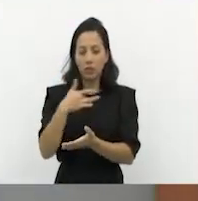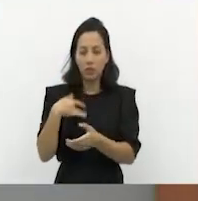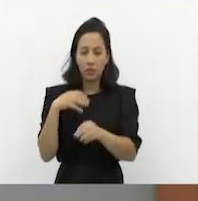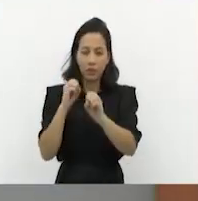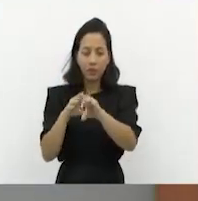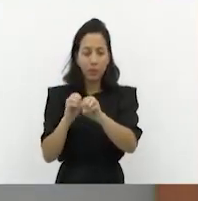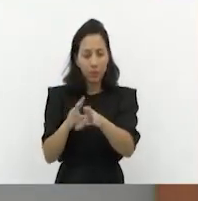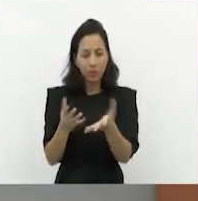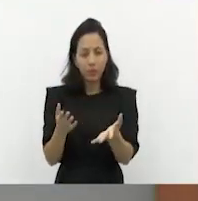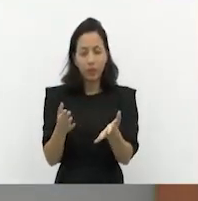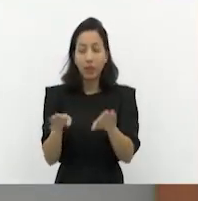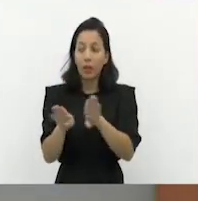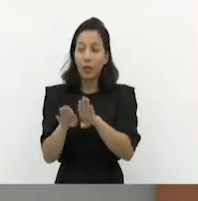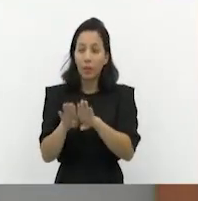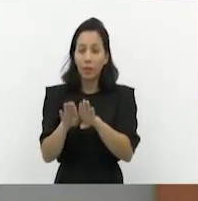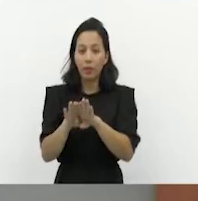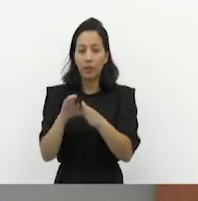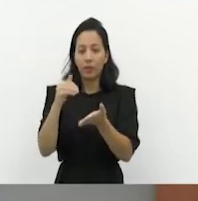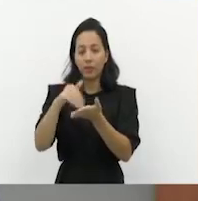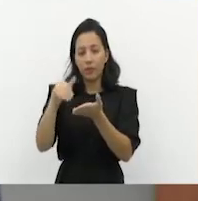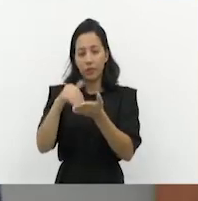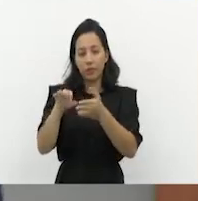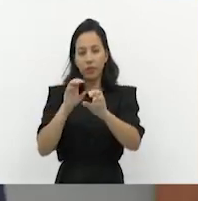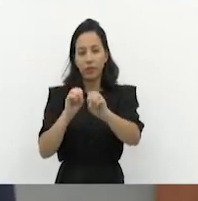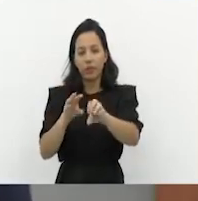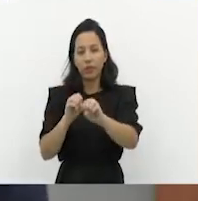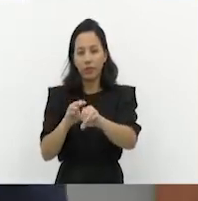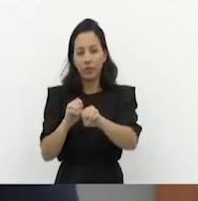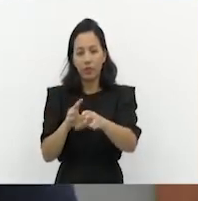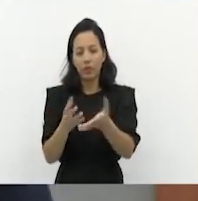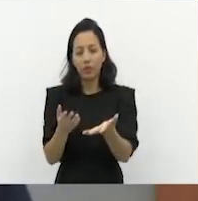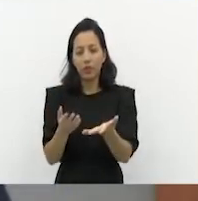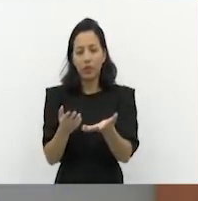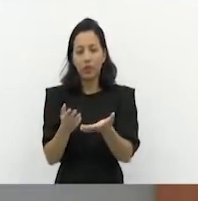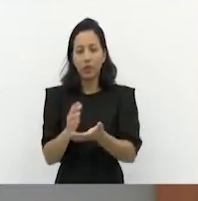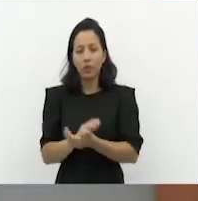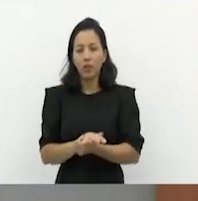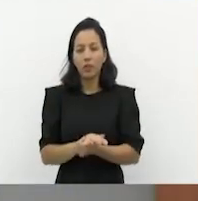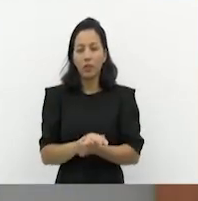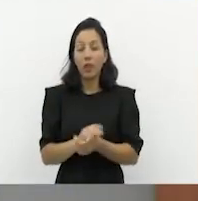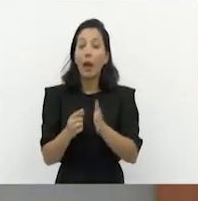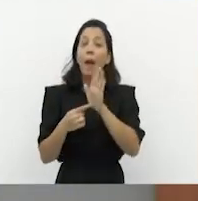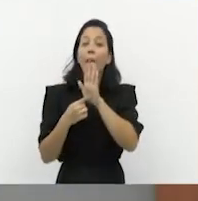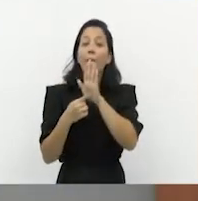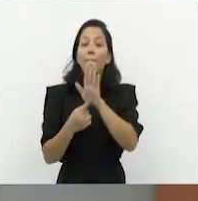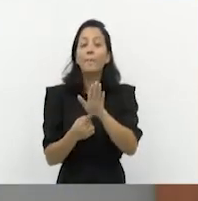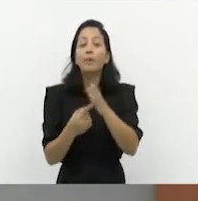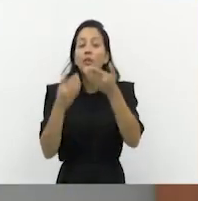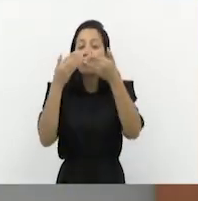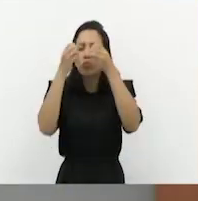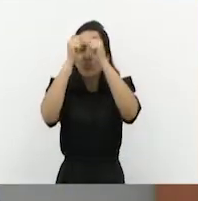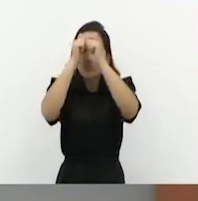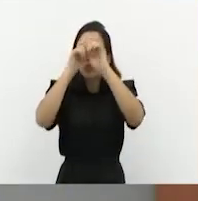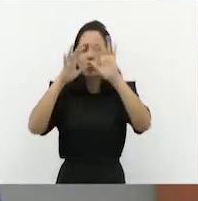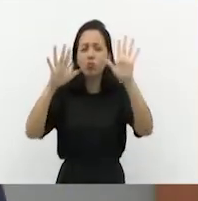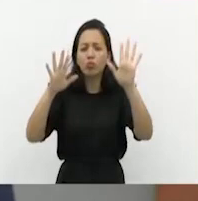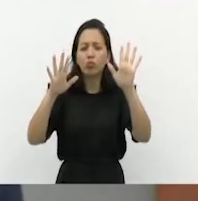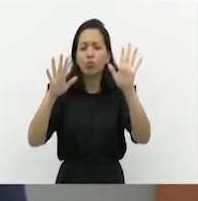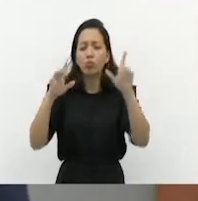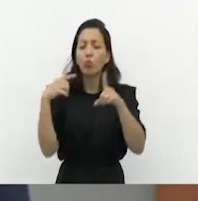para que a Secretaria de Estado de Educação, para que a Secretária de Estado de Educação nos apresente esclarecimentos para o